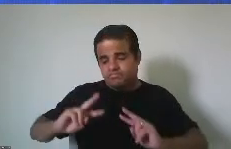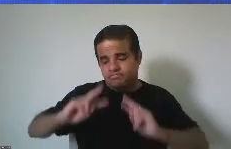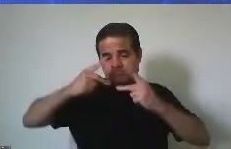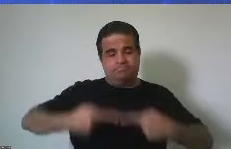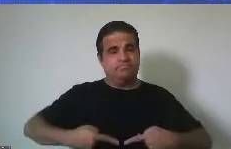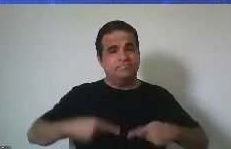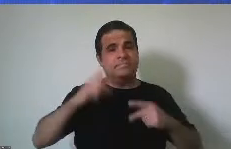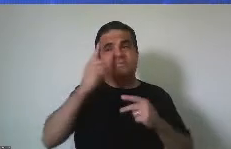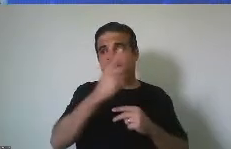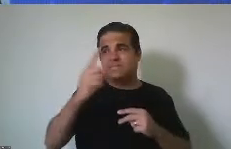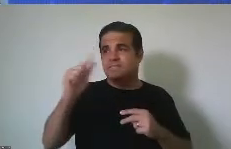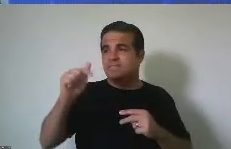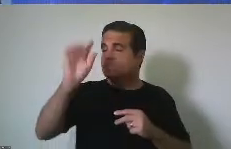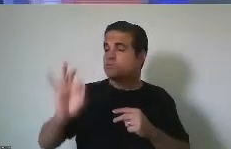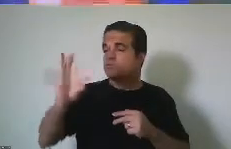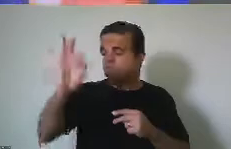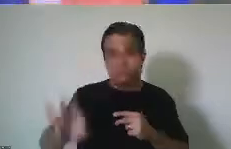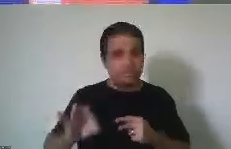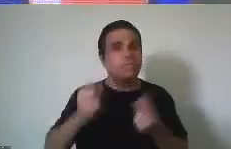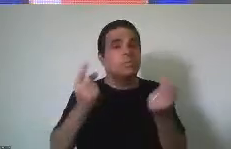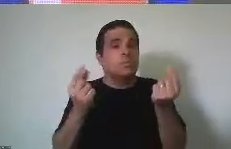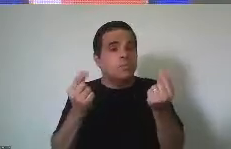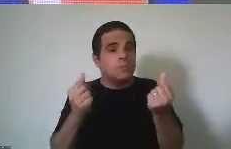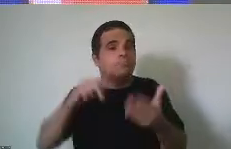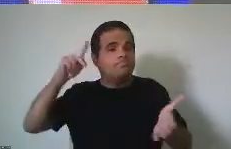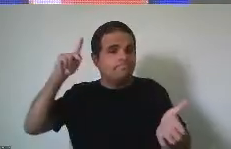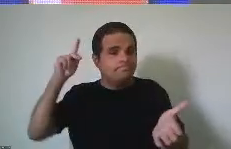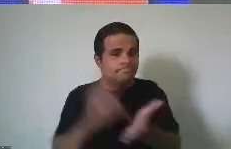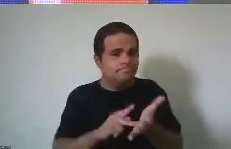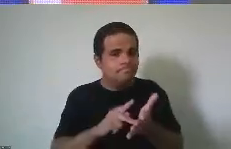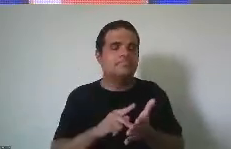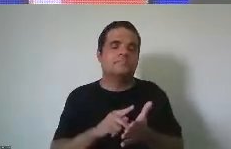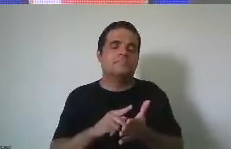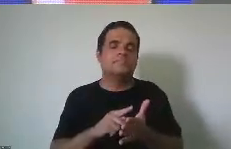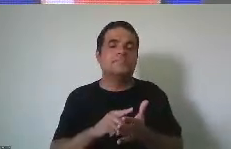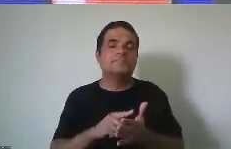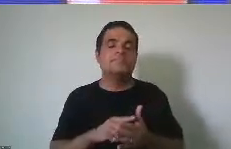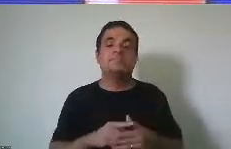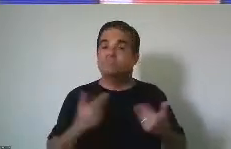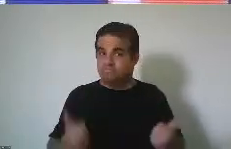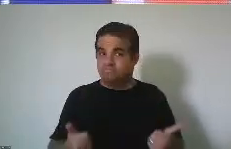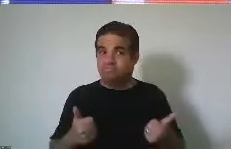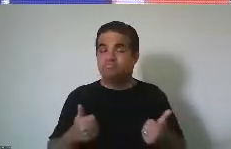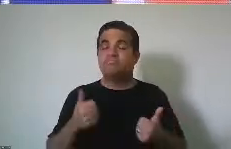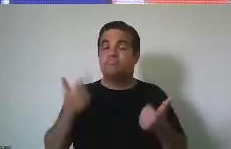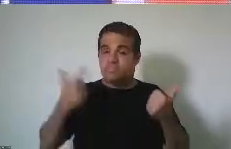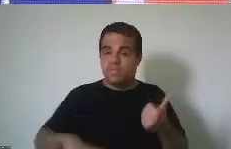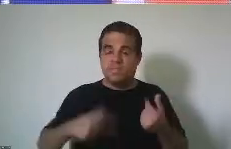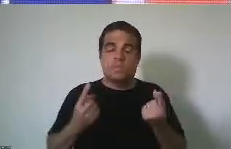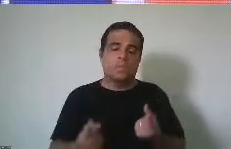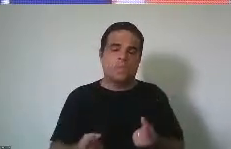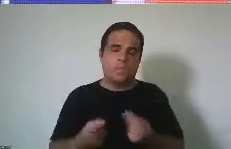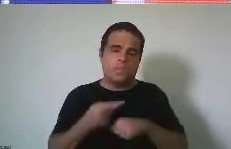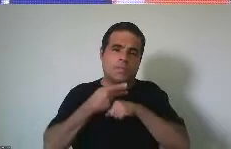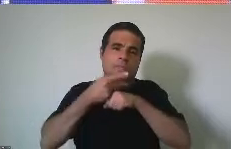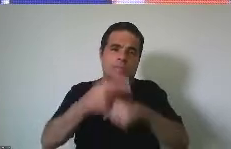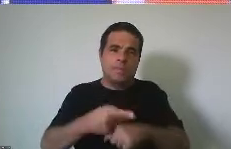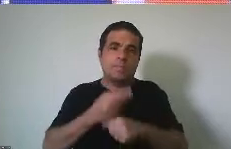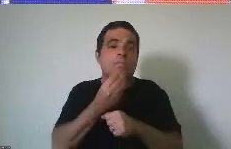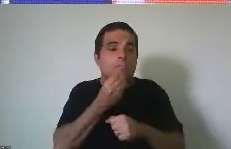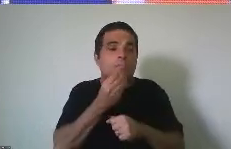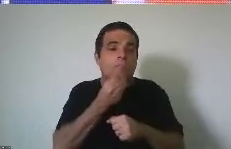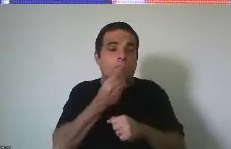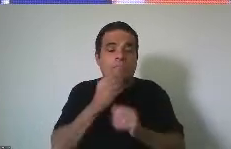por cento do custo real deoiene esses mais um prêmio e uma oportunidade que aparecer no